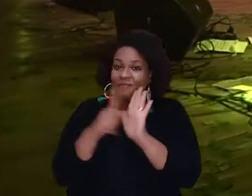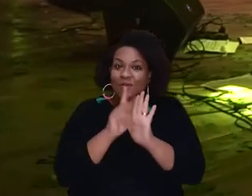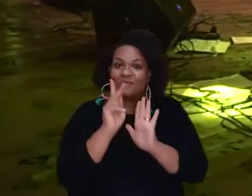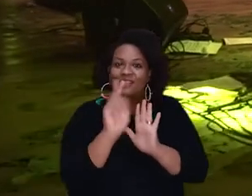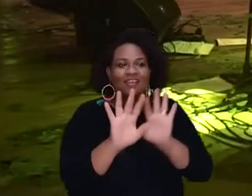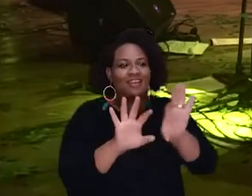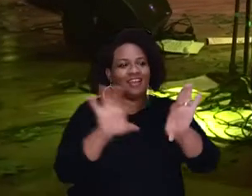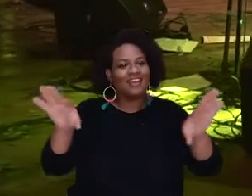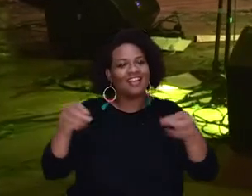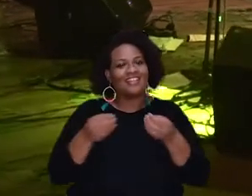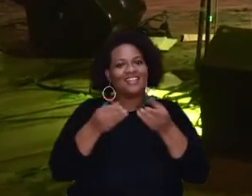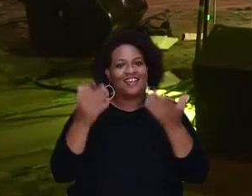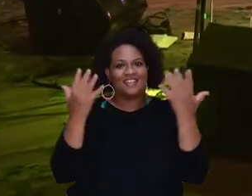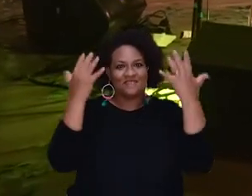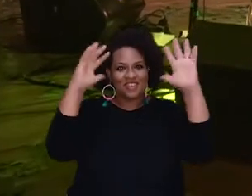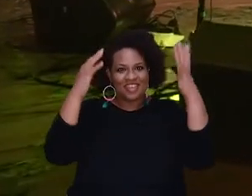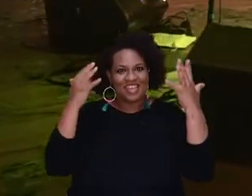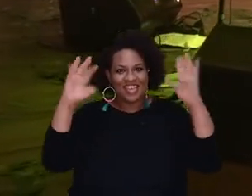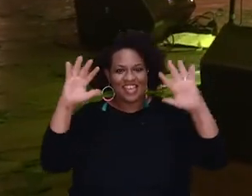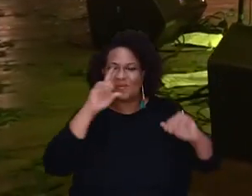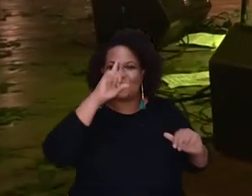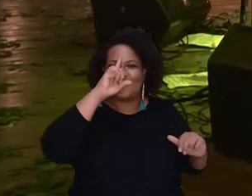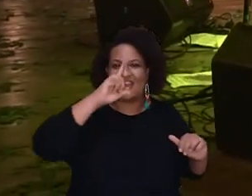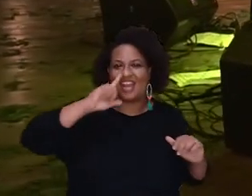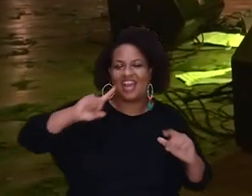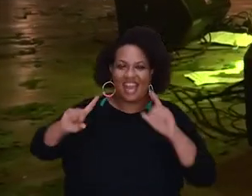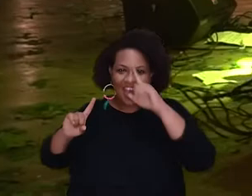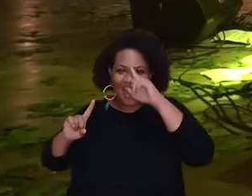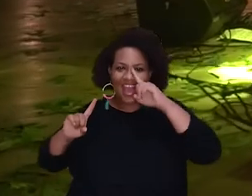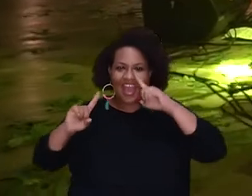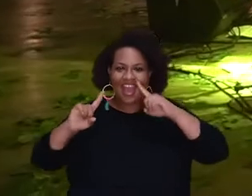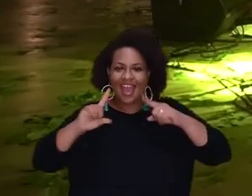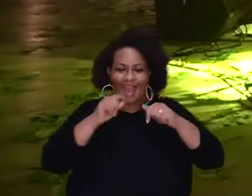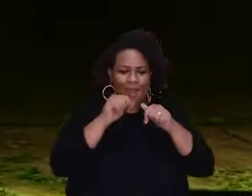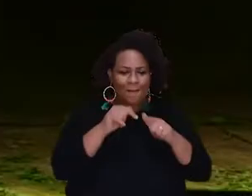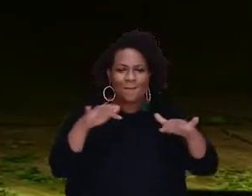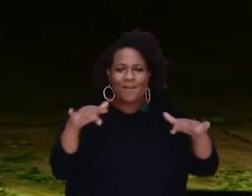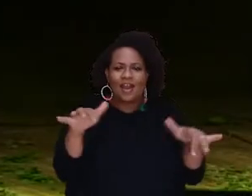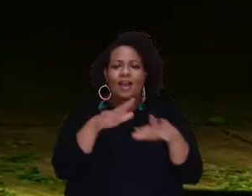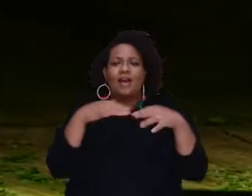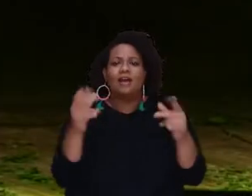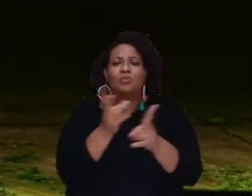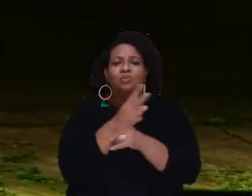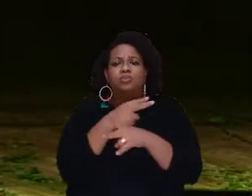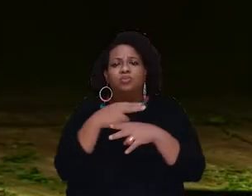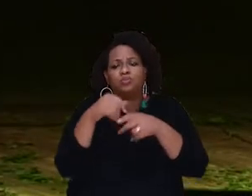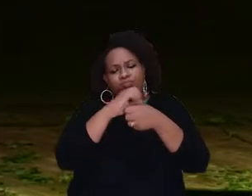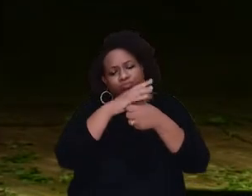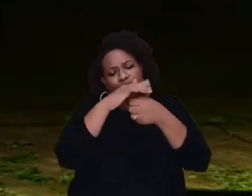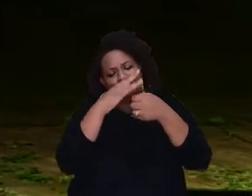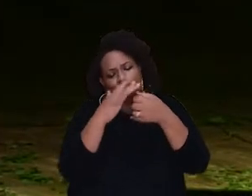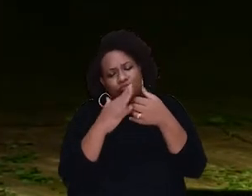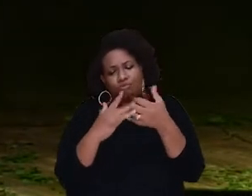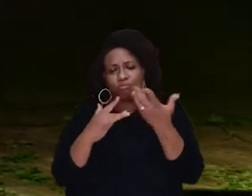dela, daí a César o que é de César, e daí um viva a cor amarela. Brisa que vem do mar,